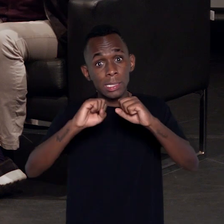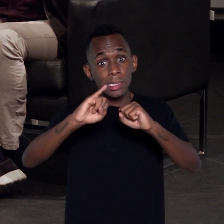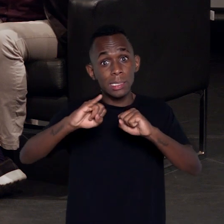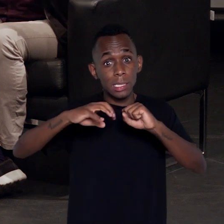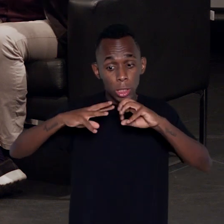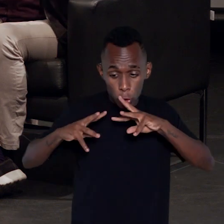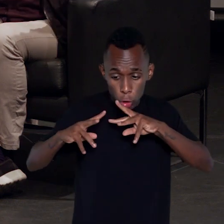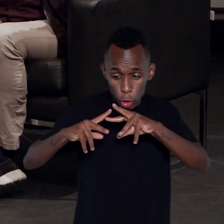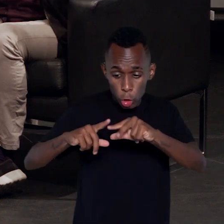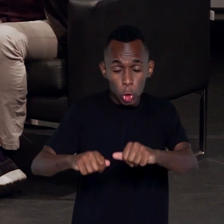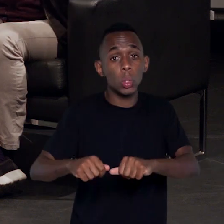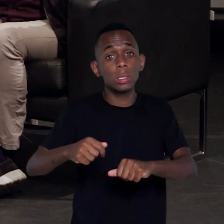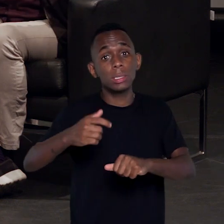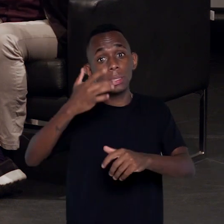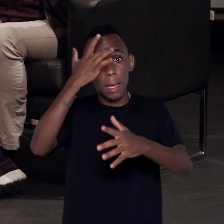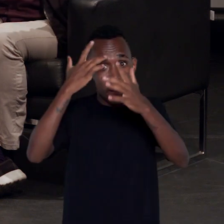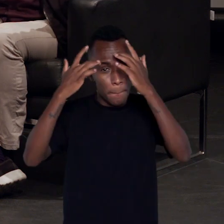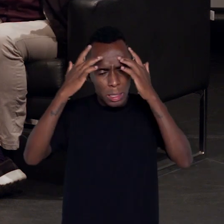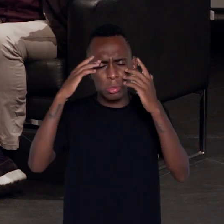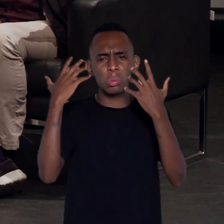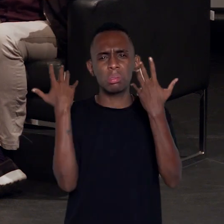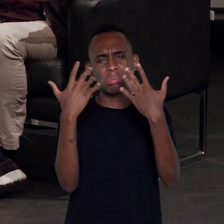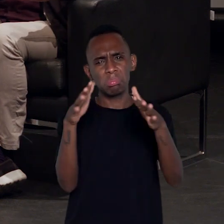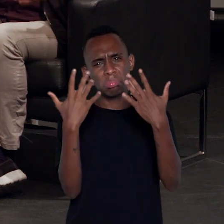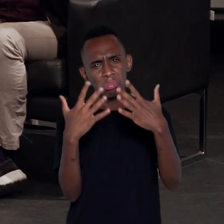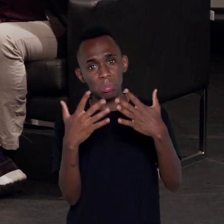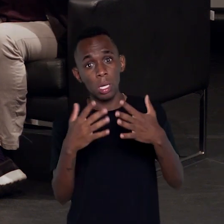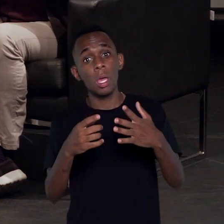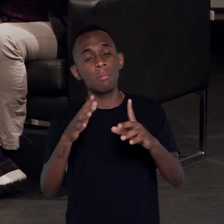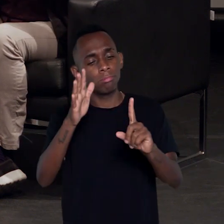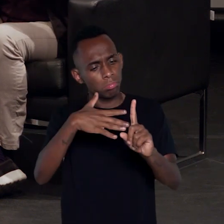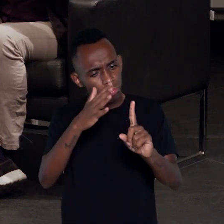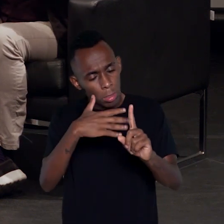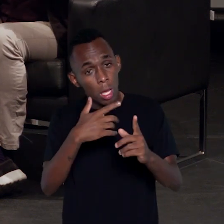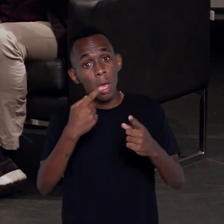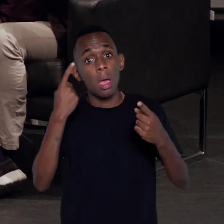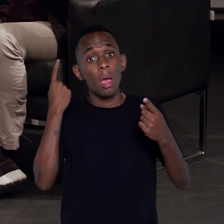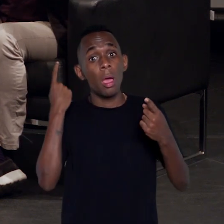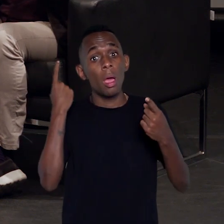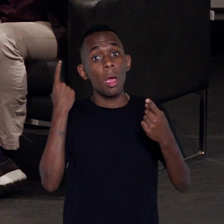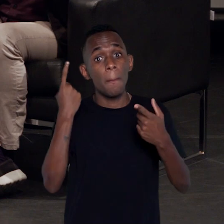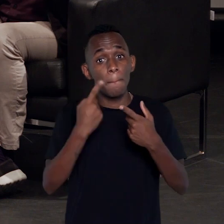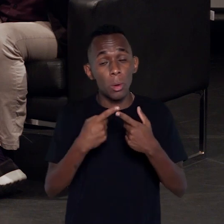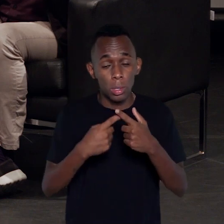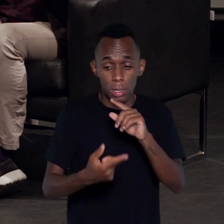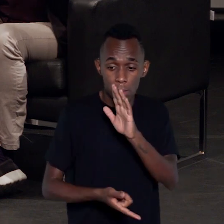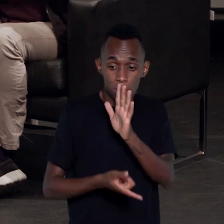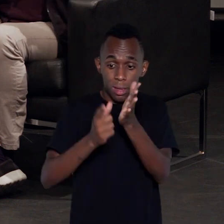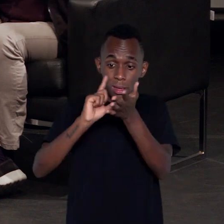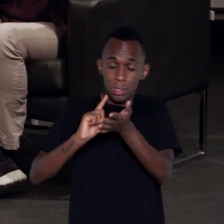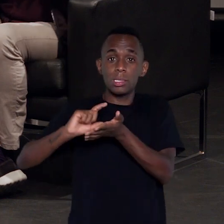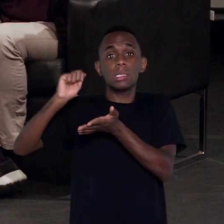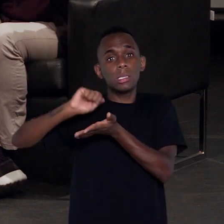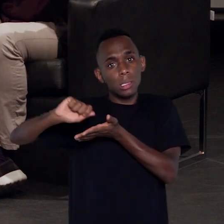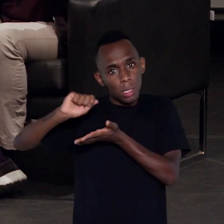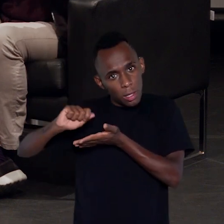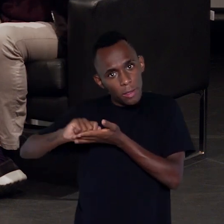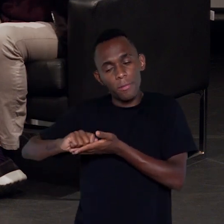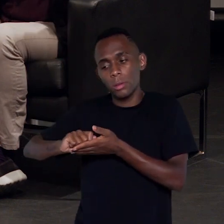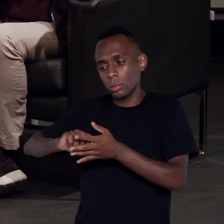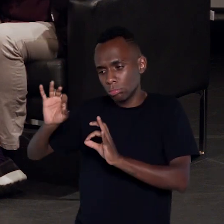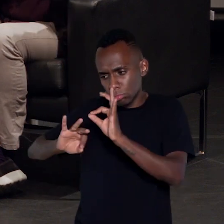essas pessoas hoje são celebradas, escrevem, são celebradas, foram porque estes abriram os caminhos, né? E se eles